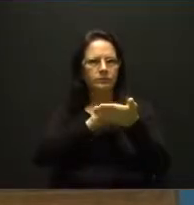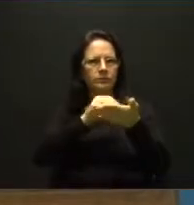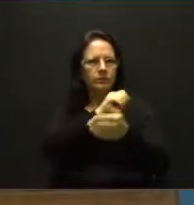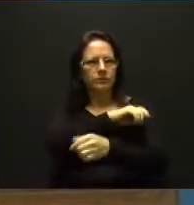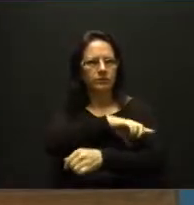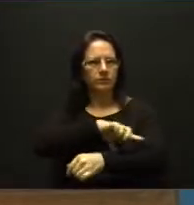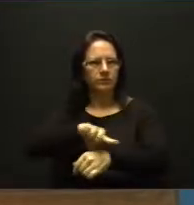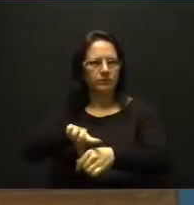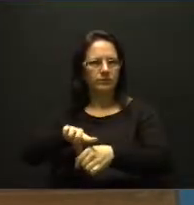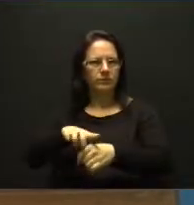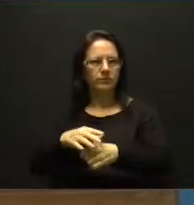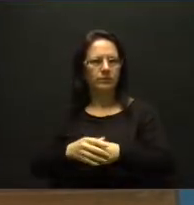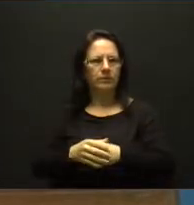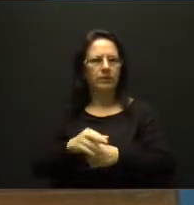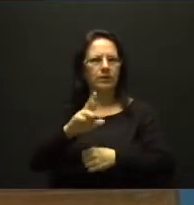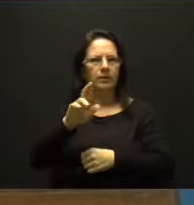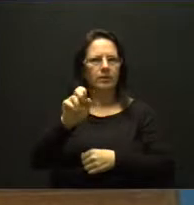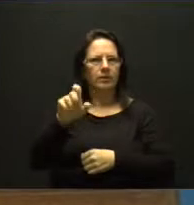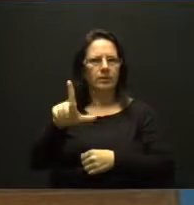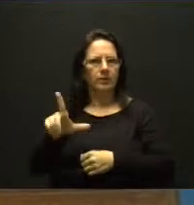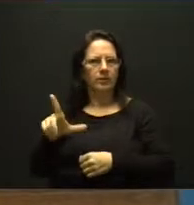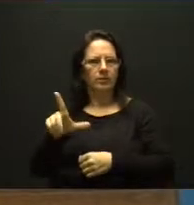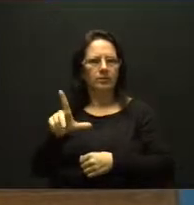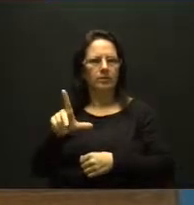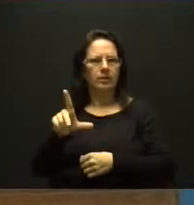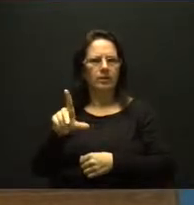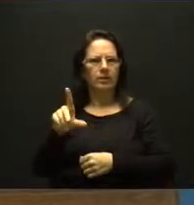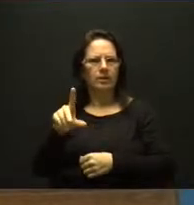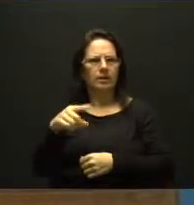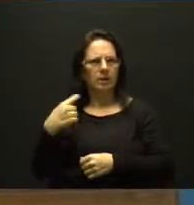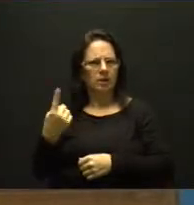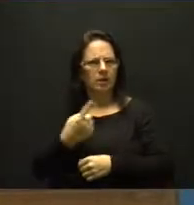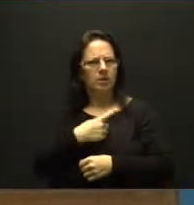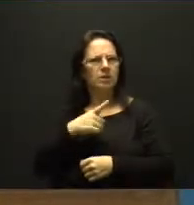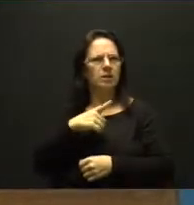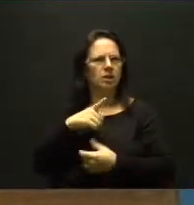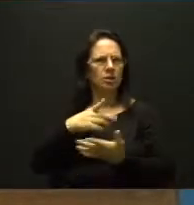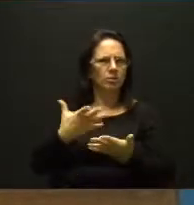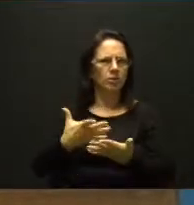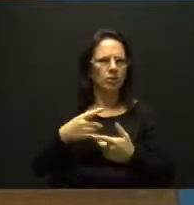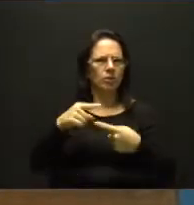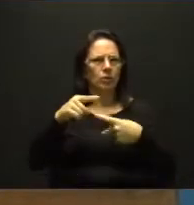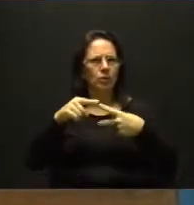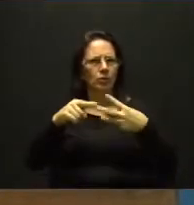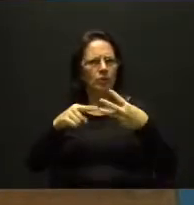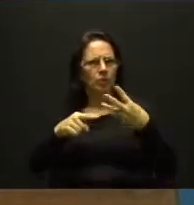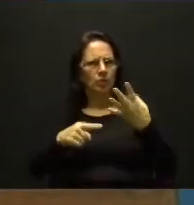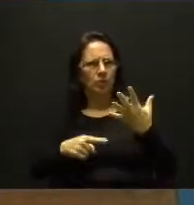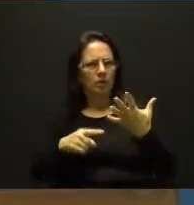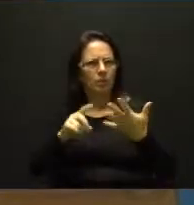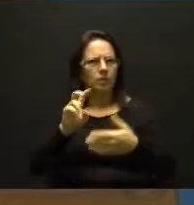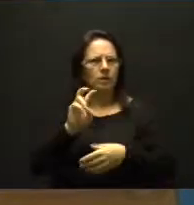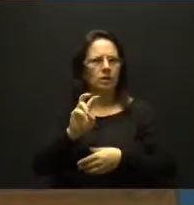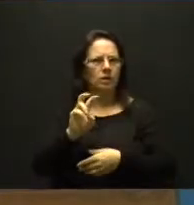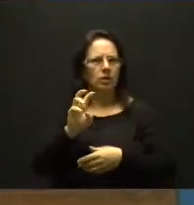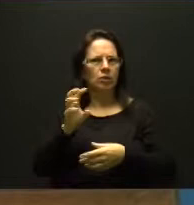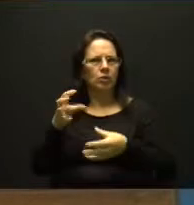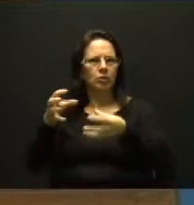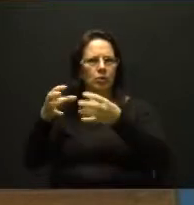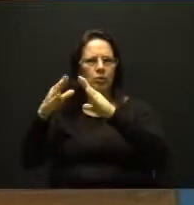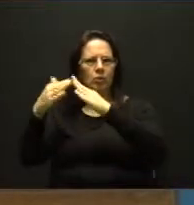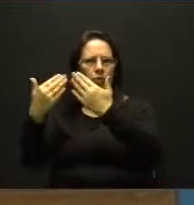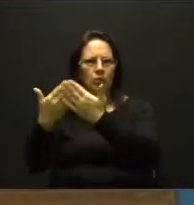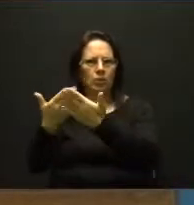qual falou aqui agora será que nós temos se por acaso 31 45 dessas conveniadas